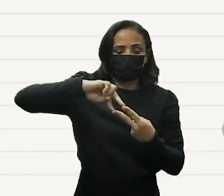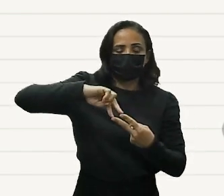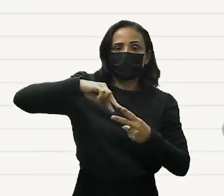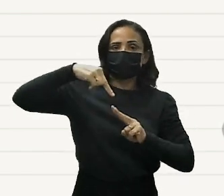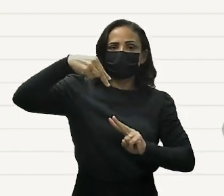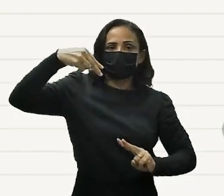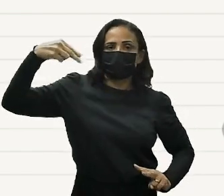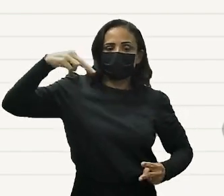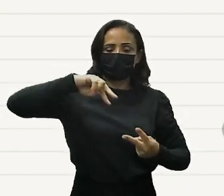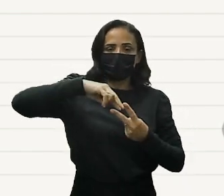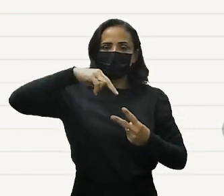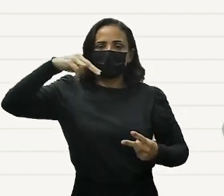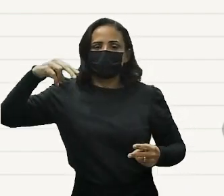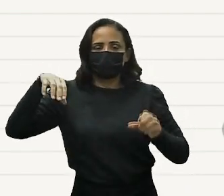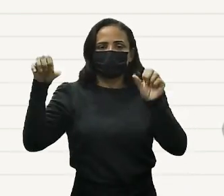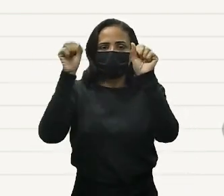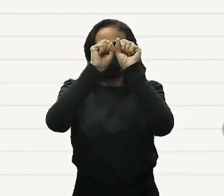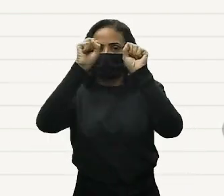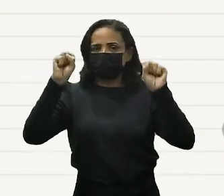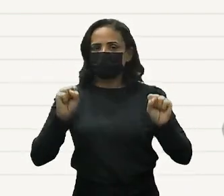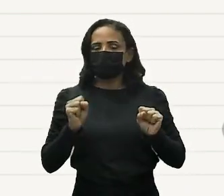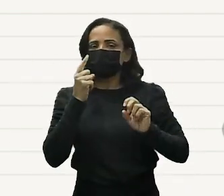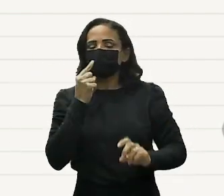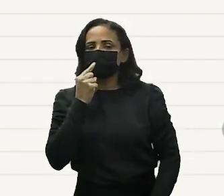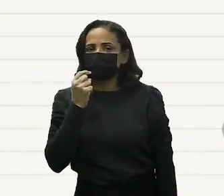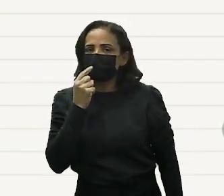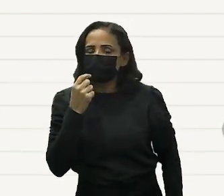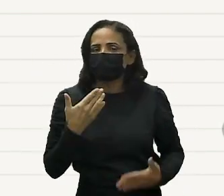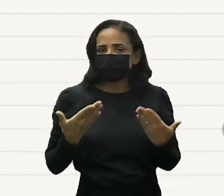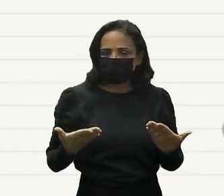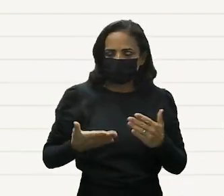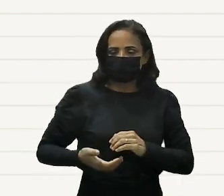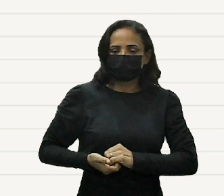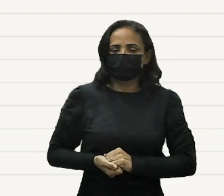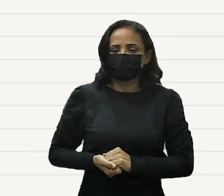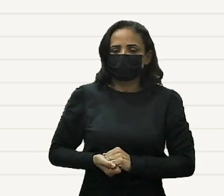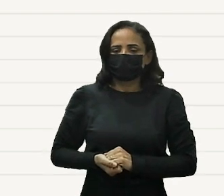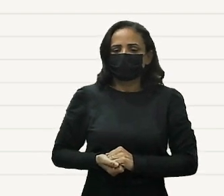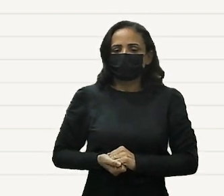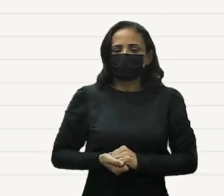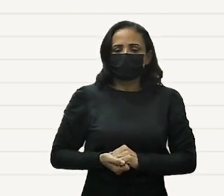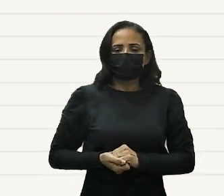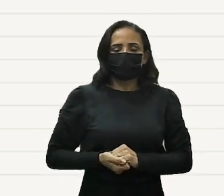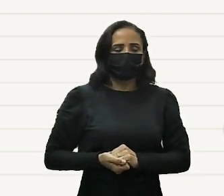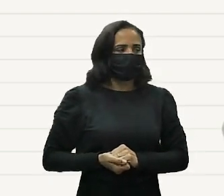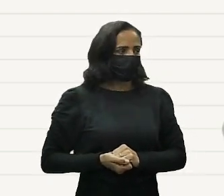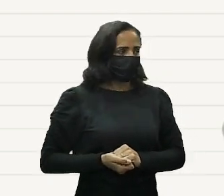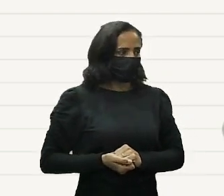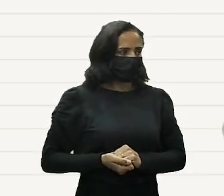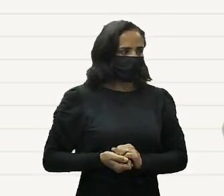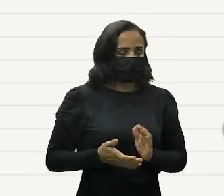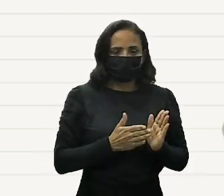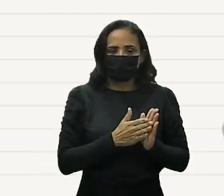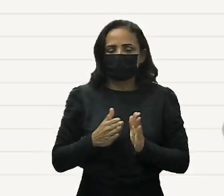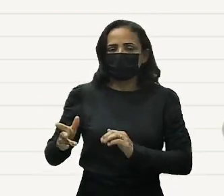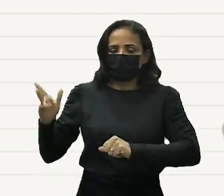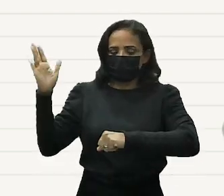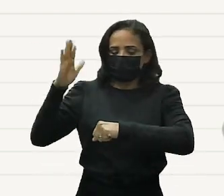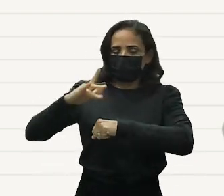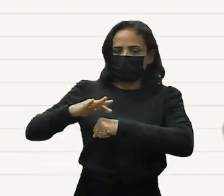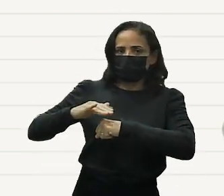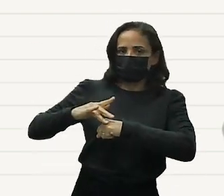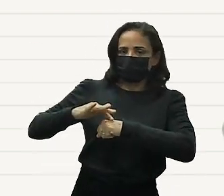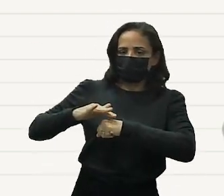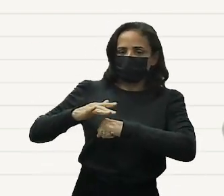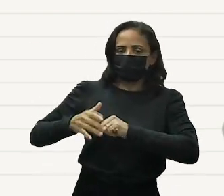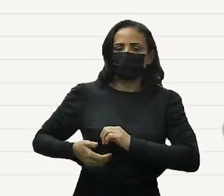doença genética de um sistema sanguíneo. Olhe, essa doença genética é uma doença do